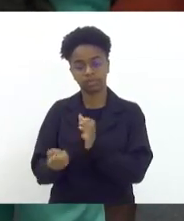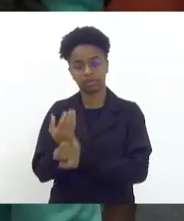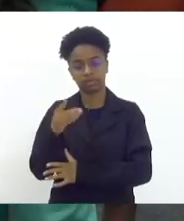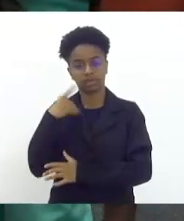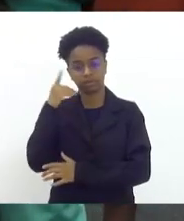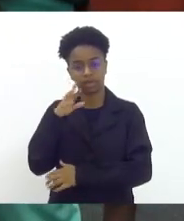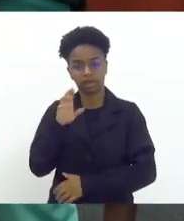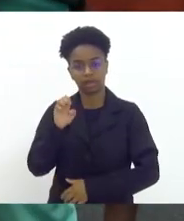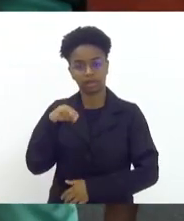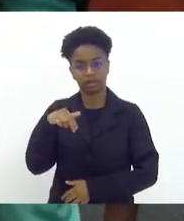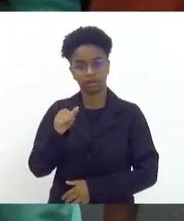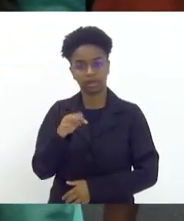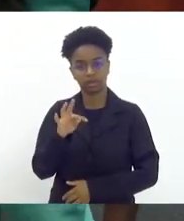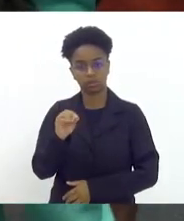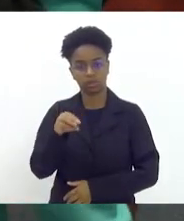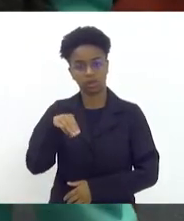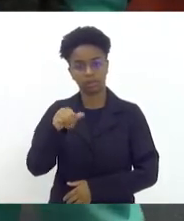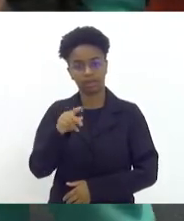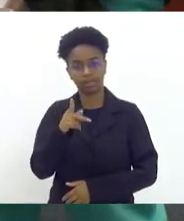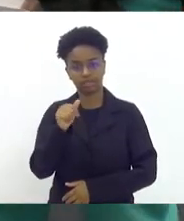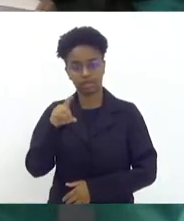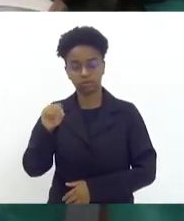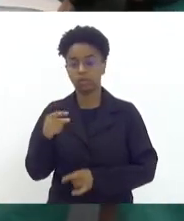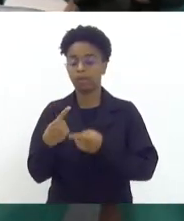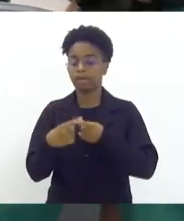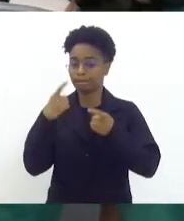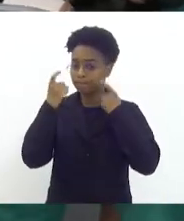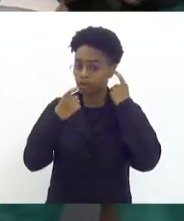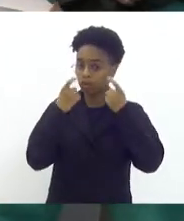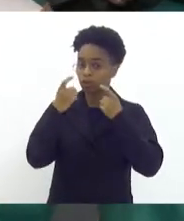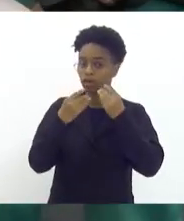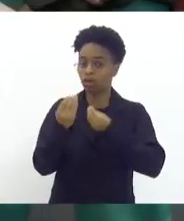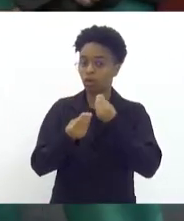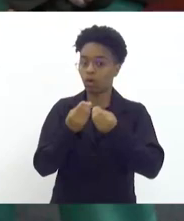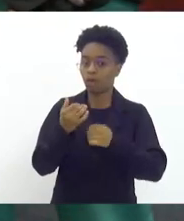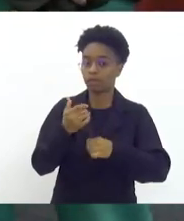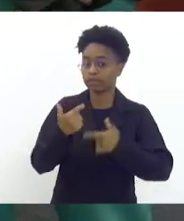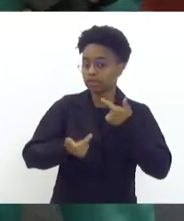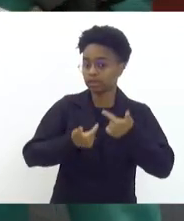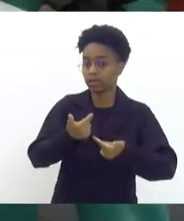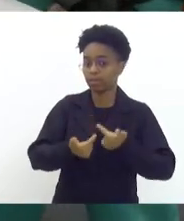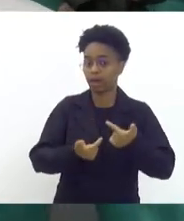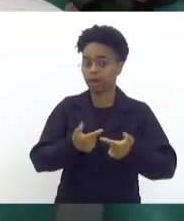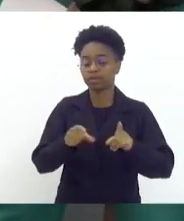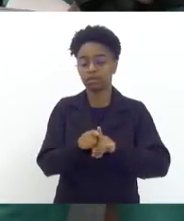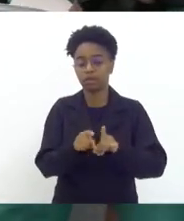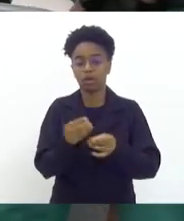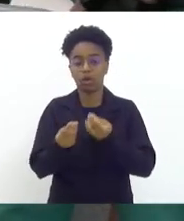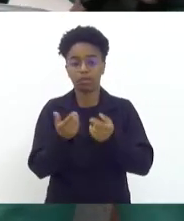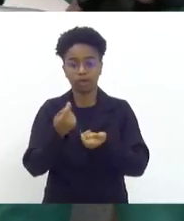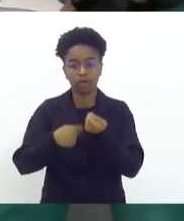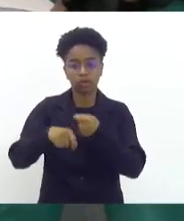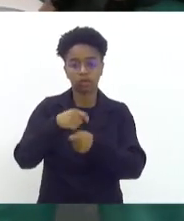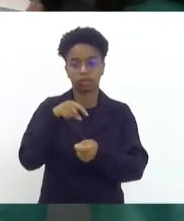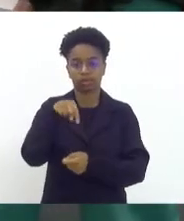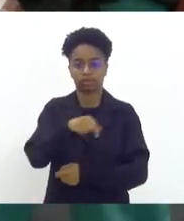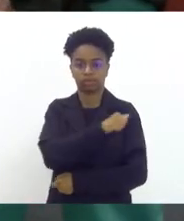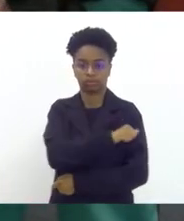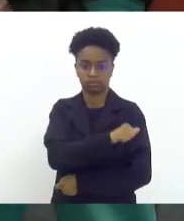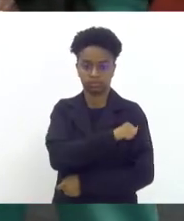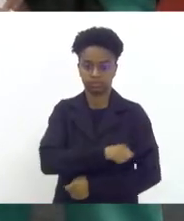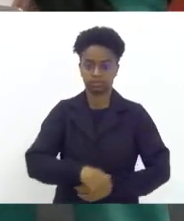que é preocupado com o setor naval com emprego dos Metalúrgicos e com a economia do Rio de Janeiro